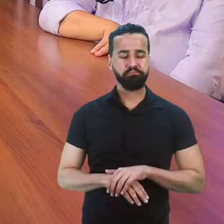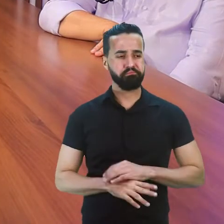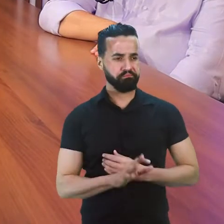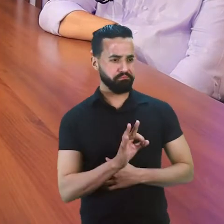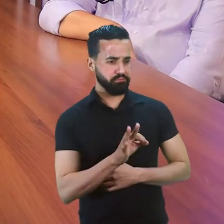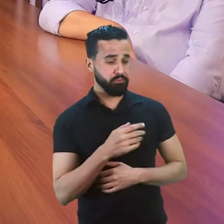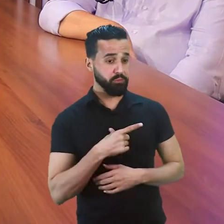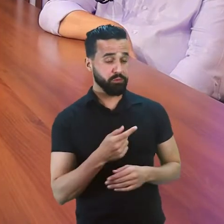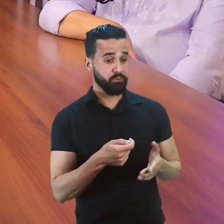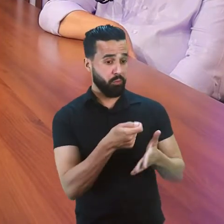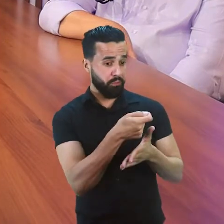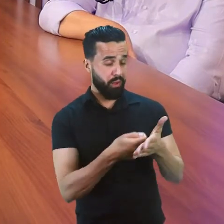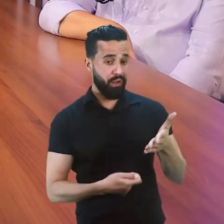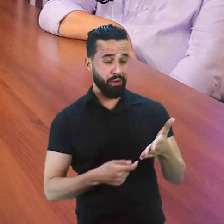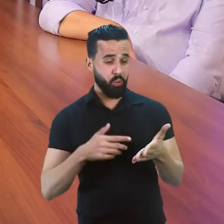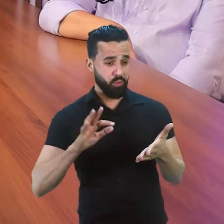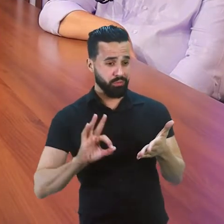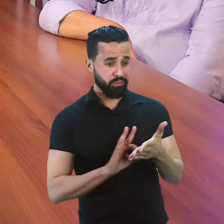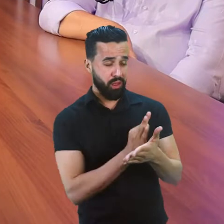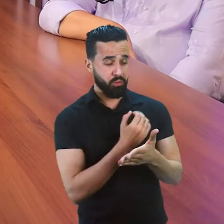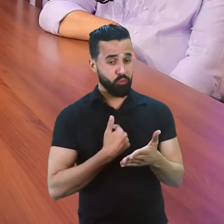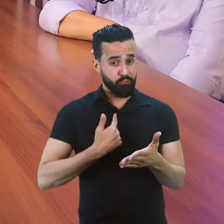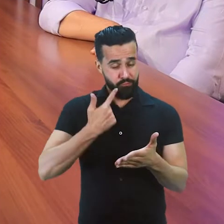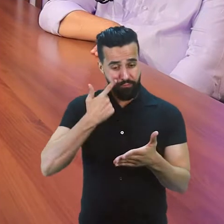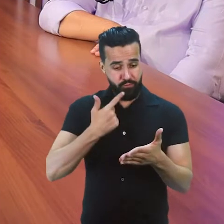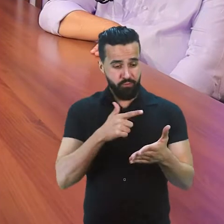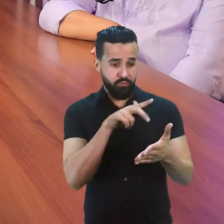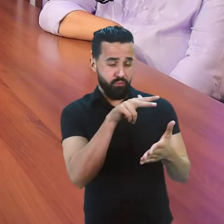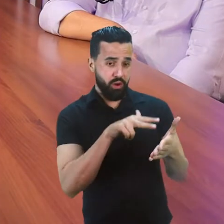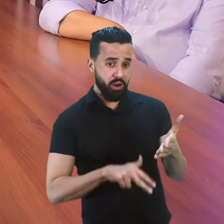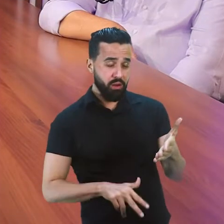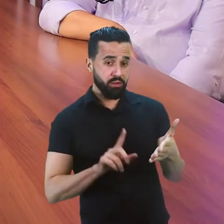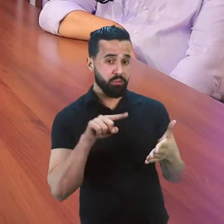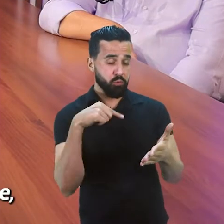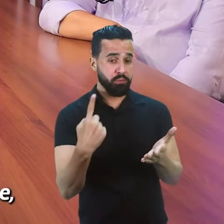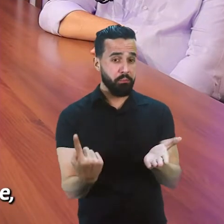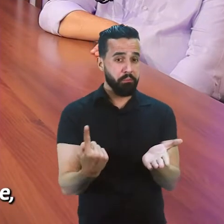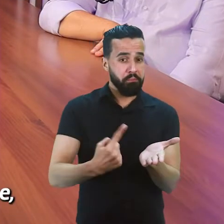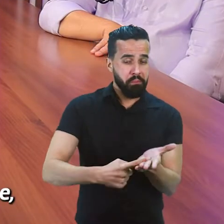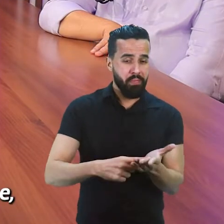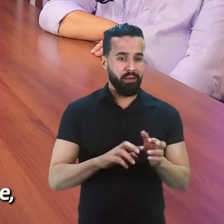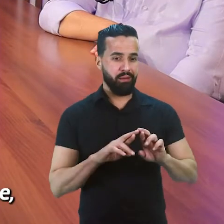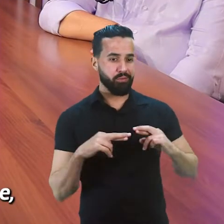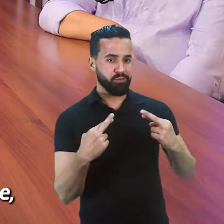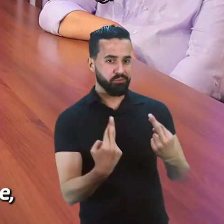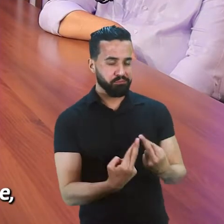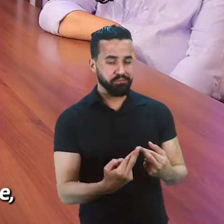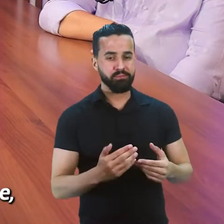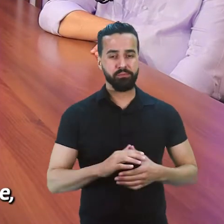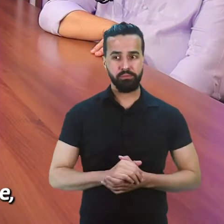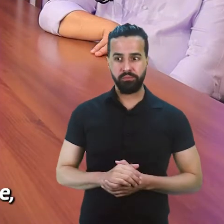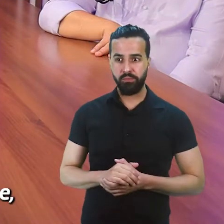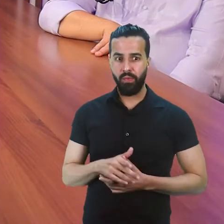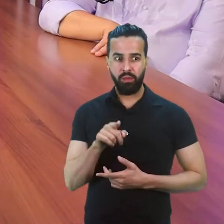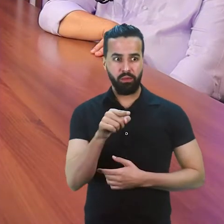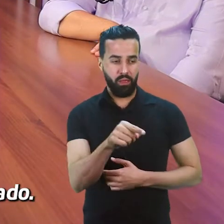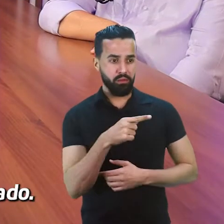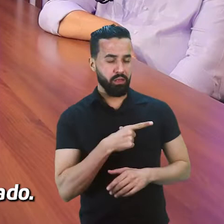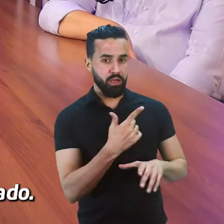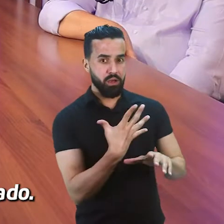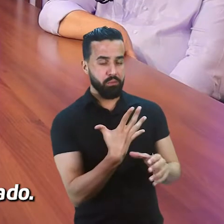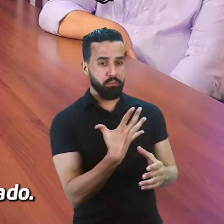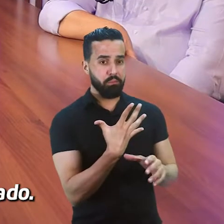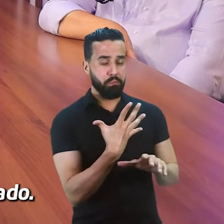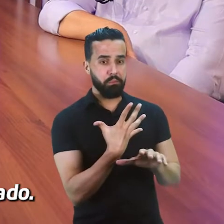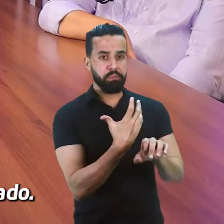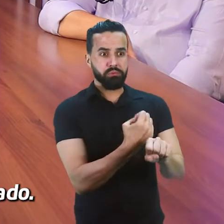um rascunho do contrato para você dar uma lida e a gente marcar uma reunião. Rapaz, assim que ele desligou o telefone, eu acho que eu